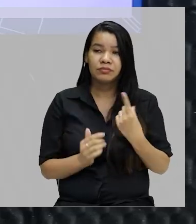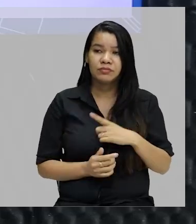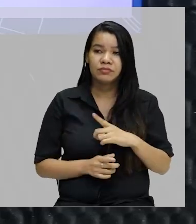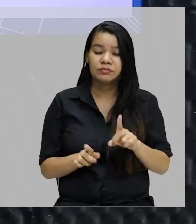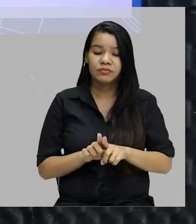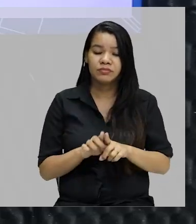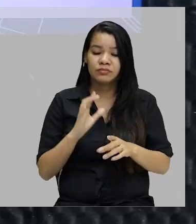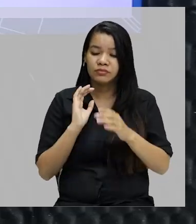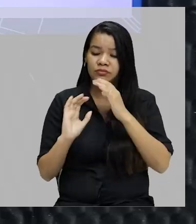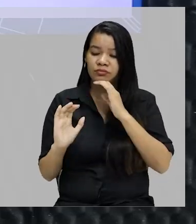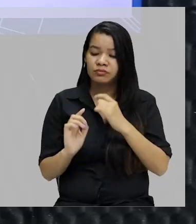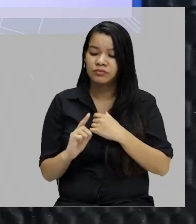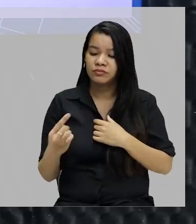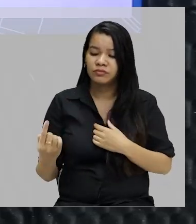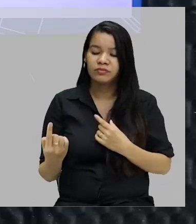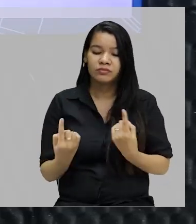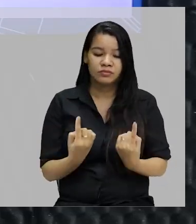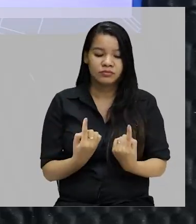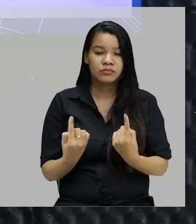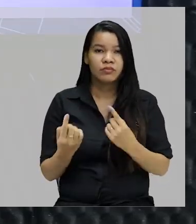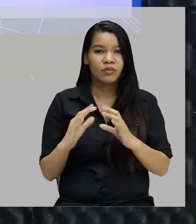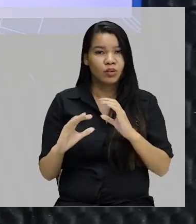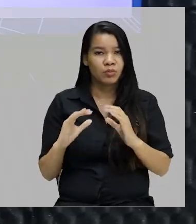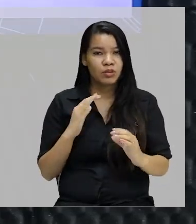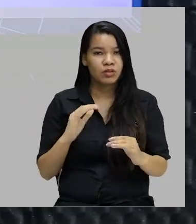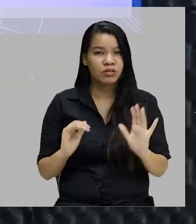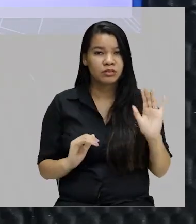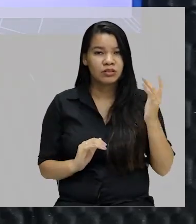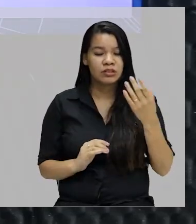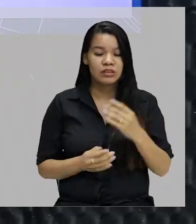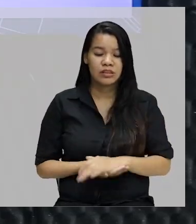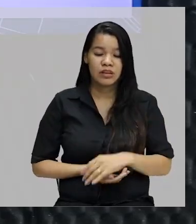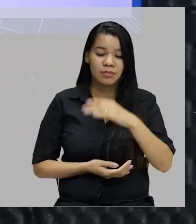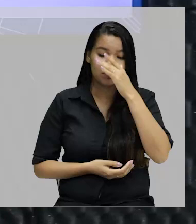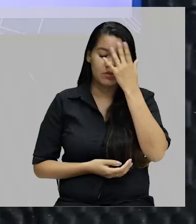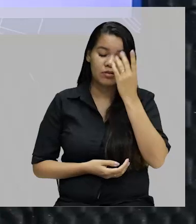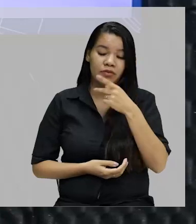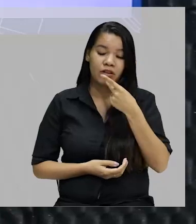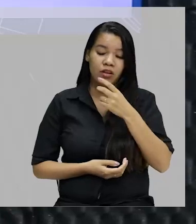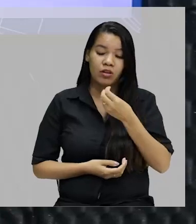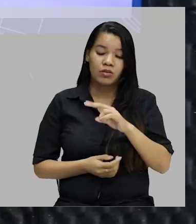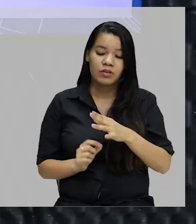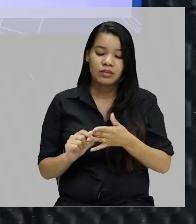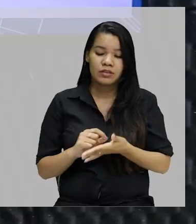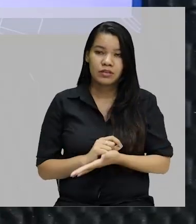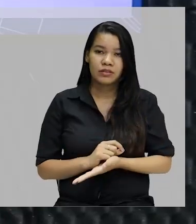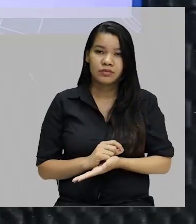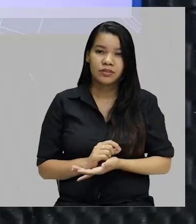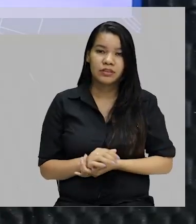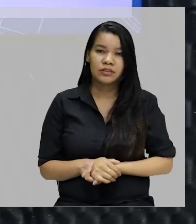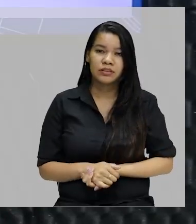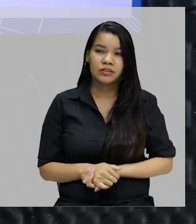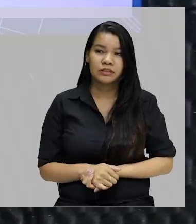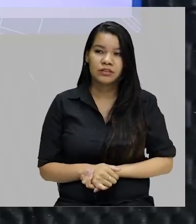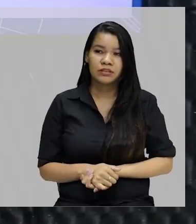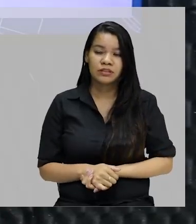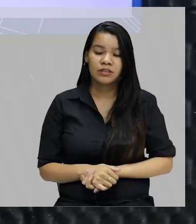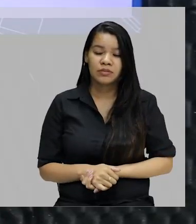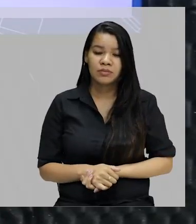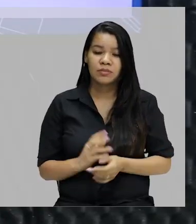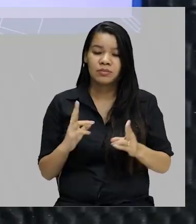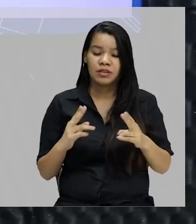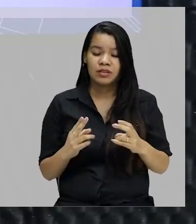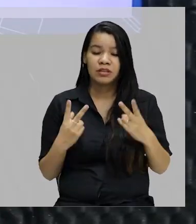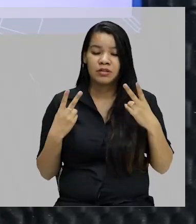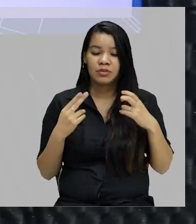nos comunicamos com pessoas assim. O fato de uma pessoa falar ou escrever sem respeitar, por